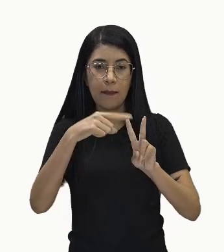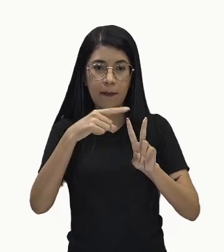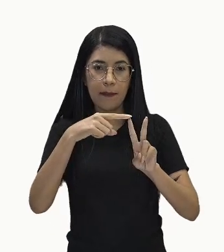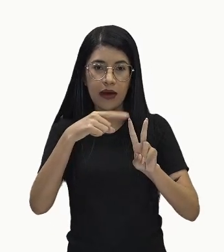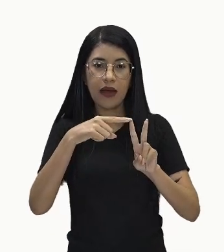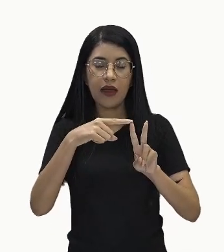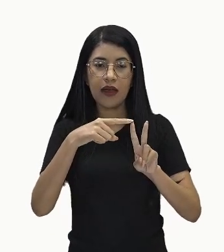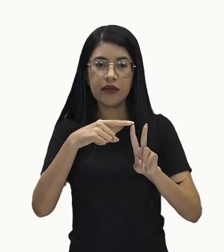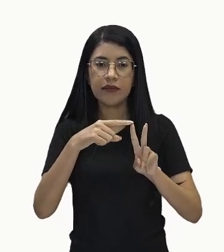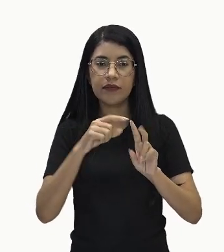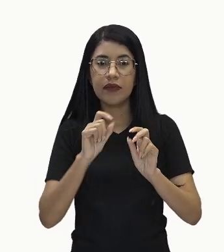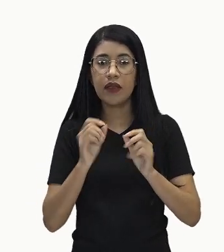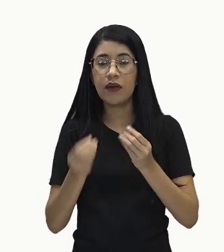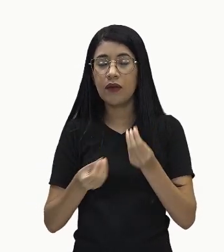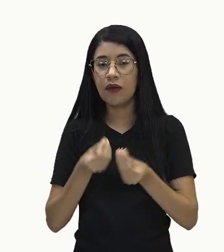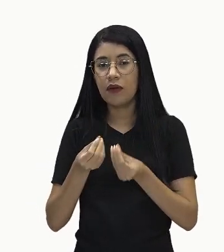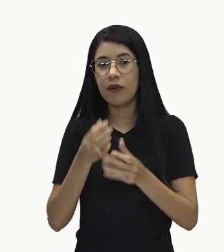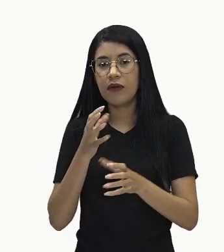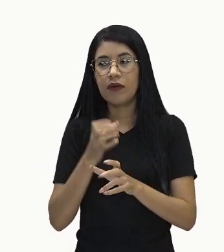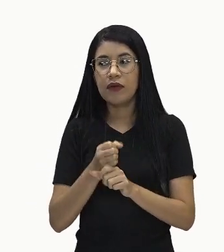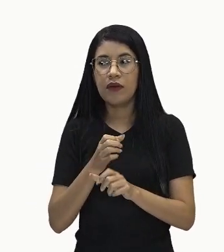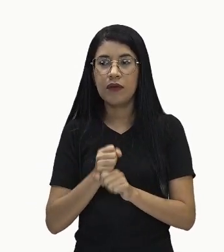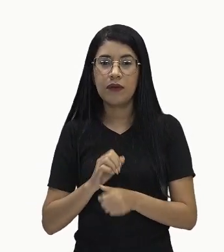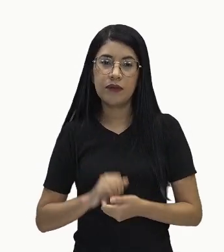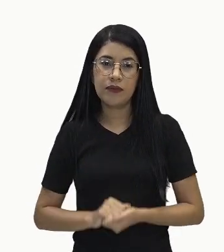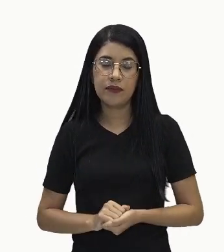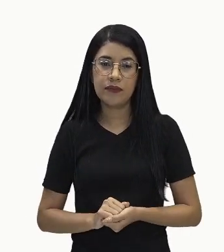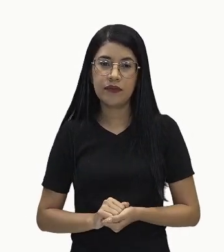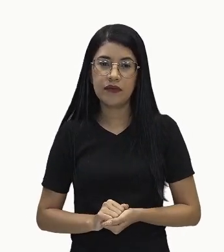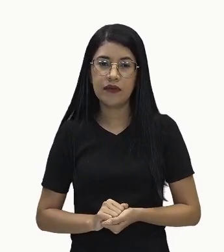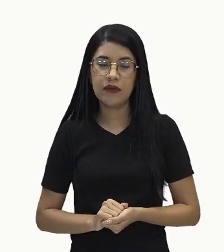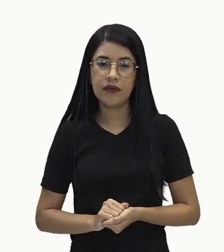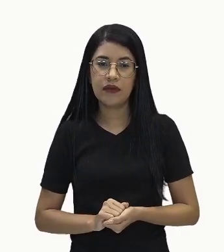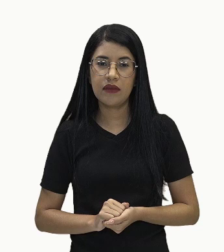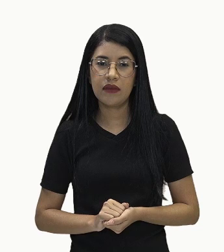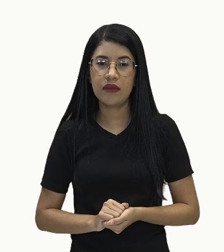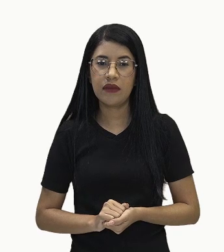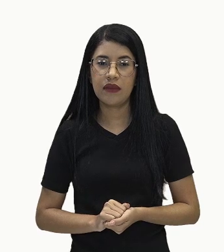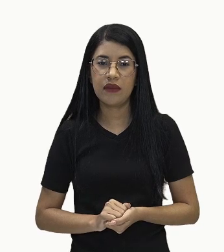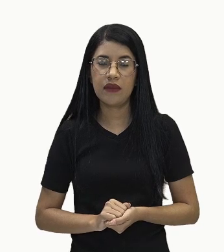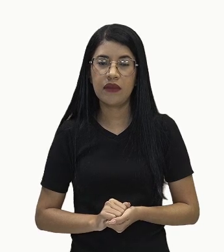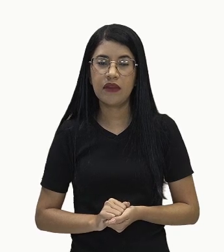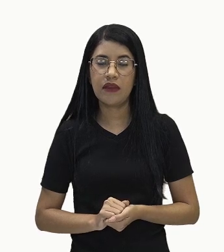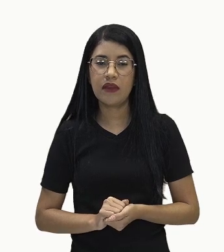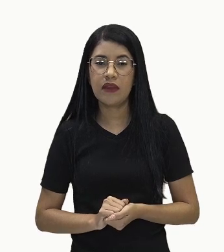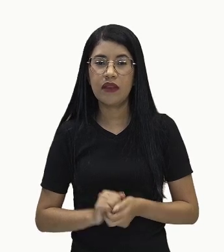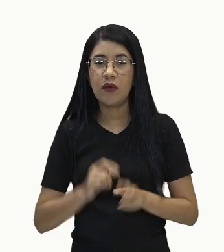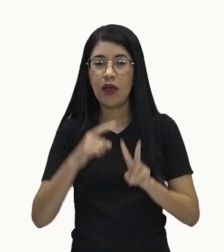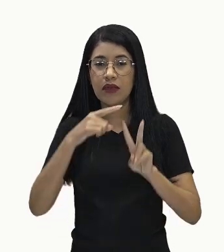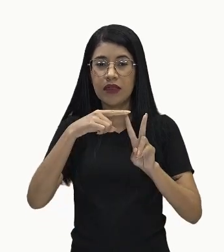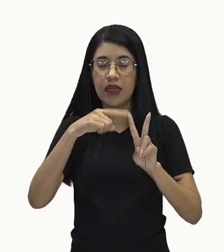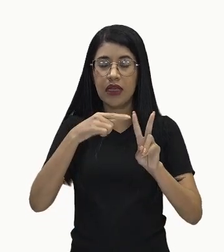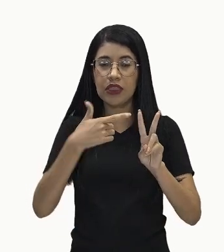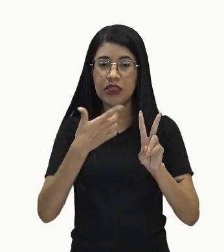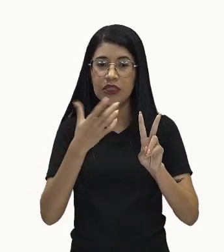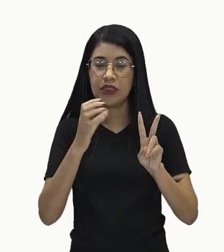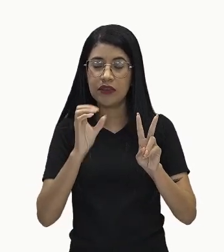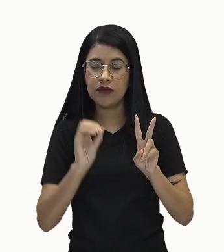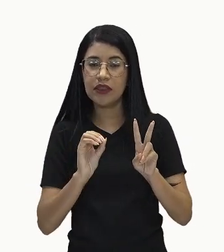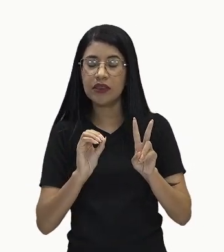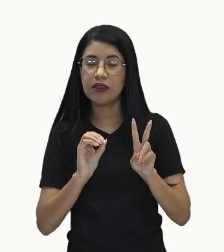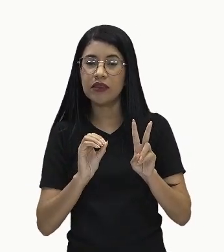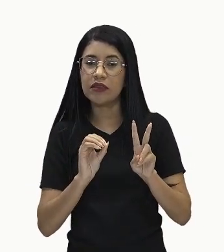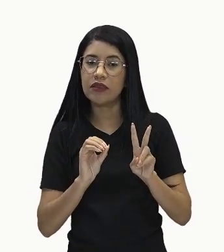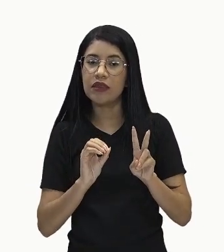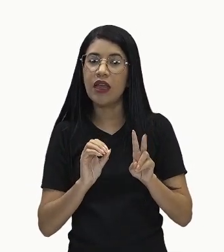nós sabemos o quê? Que o desvio padrão é a raiz quadrada da variância. Então, quem vai ser o nosso desvio padrão? Vai ser